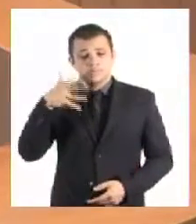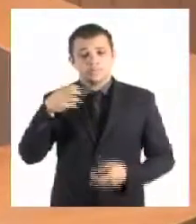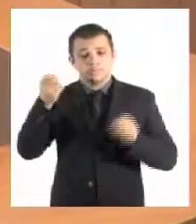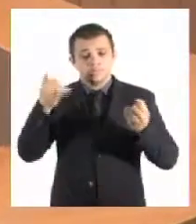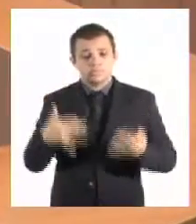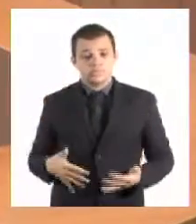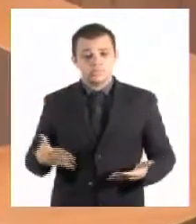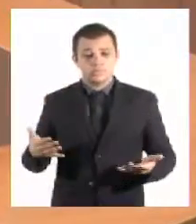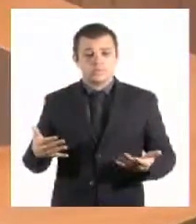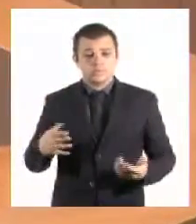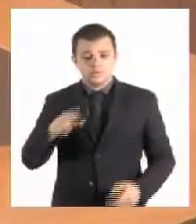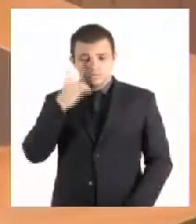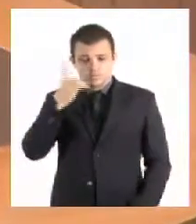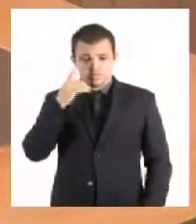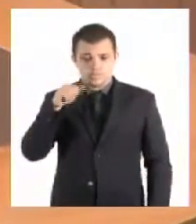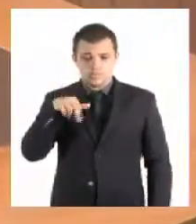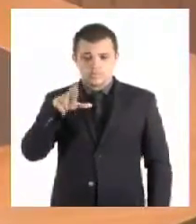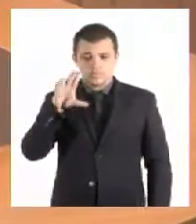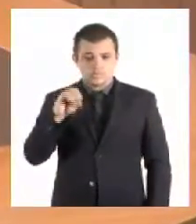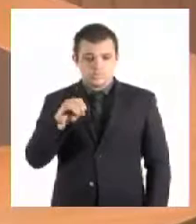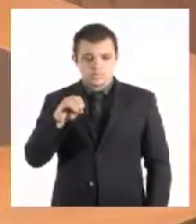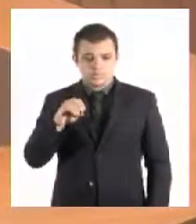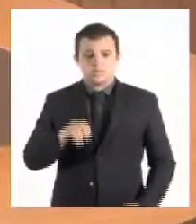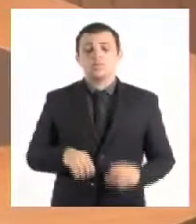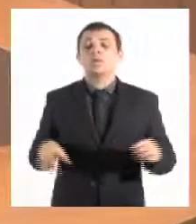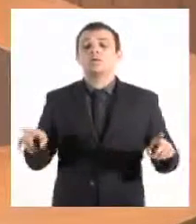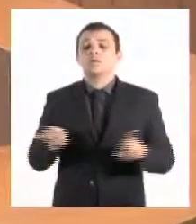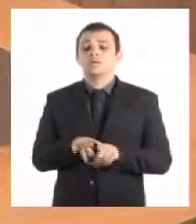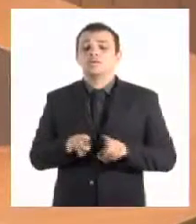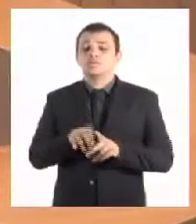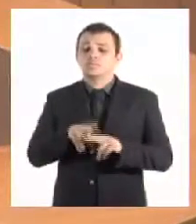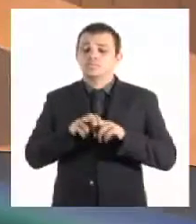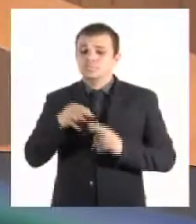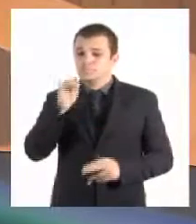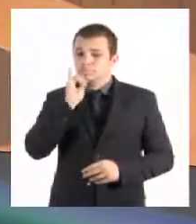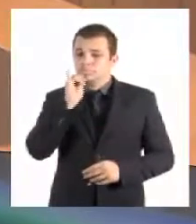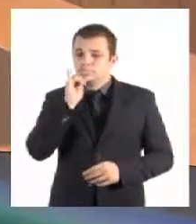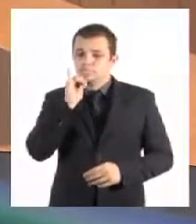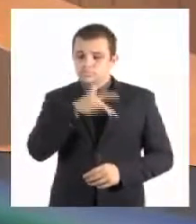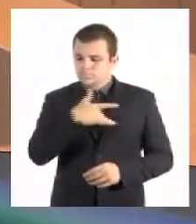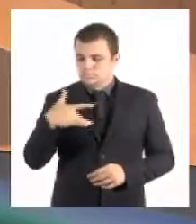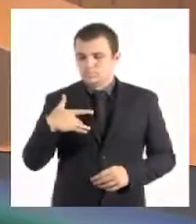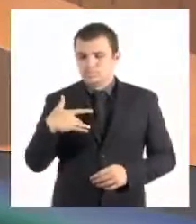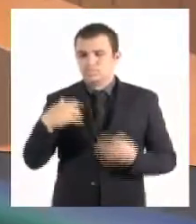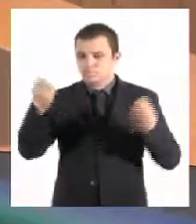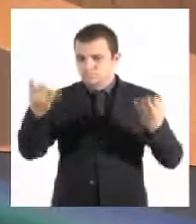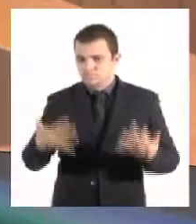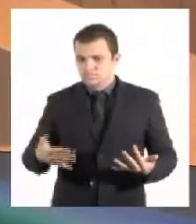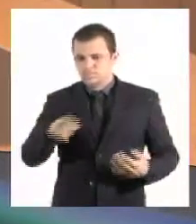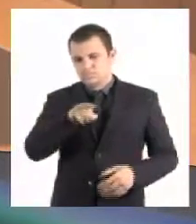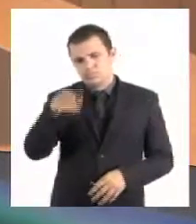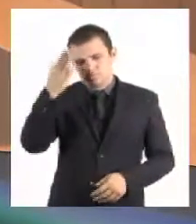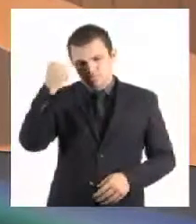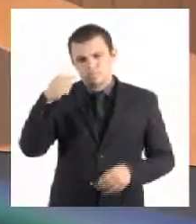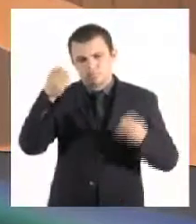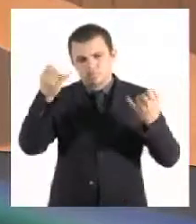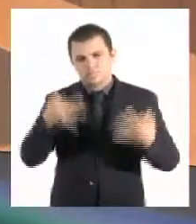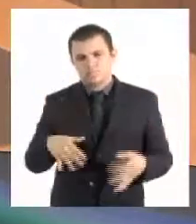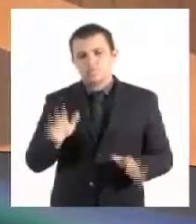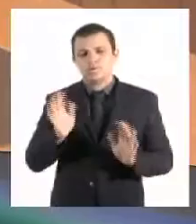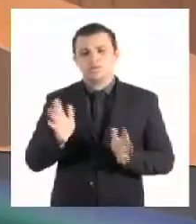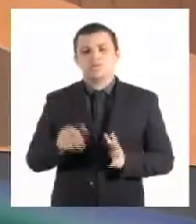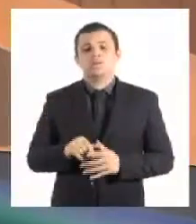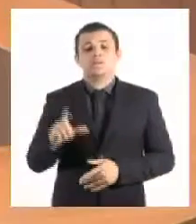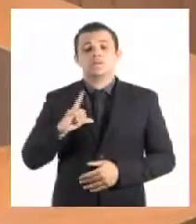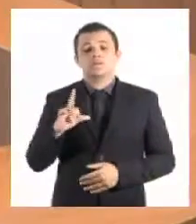Aurélio. Principalmente a questão, não vou nem entrar na questão da saúde, que Vossa Excelência já destacou muito bem, mas eu quero também trazer